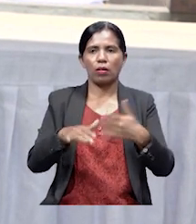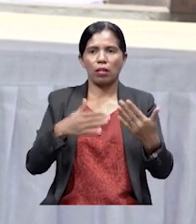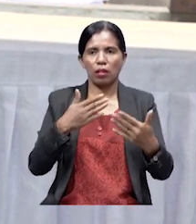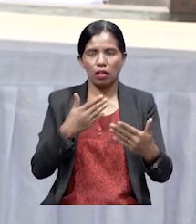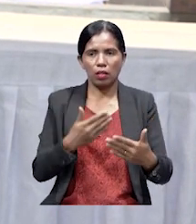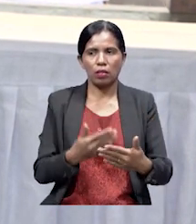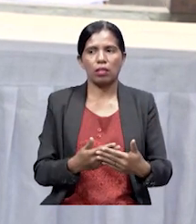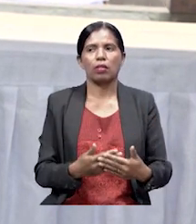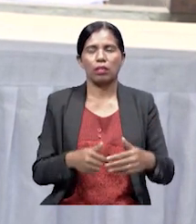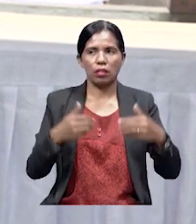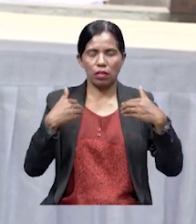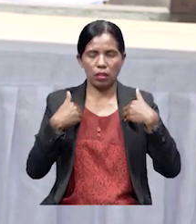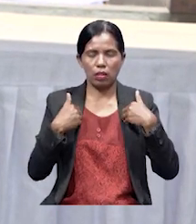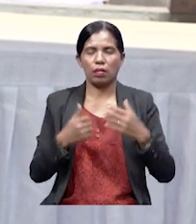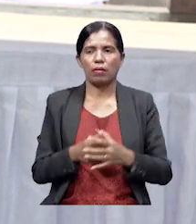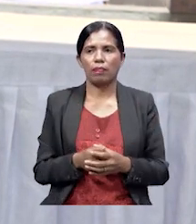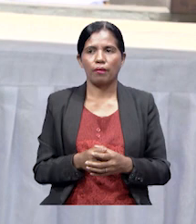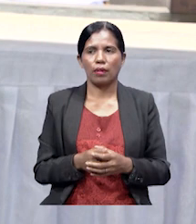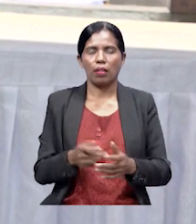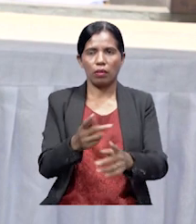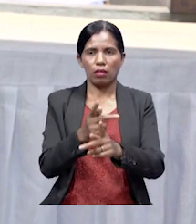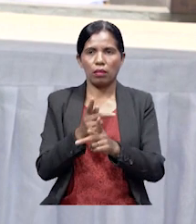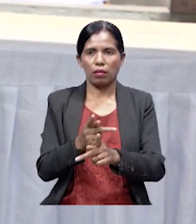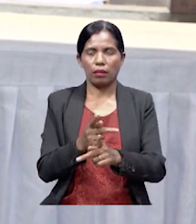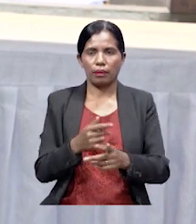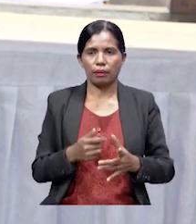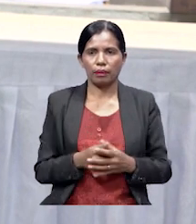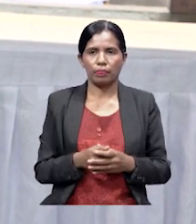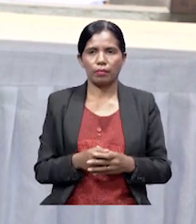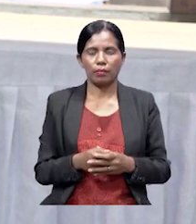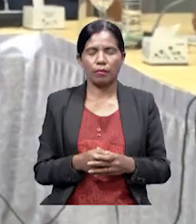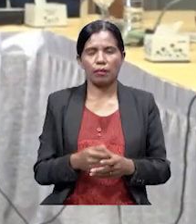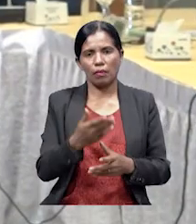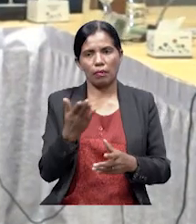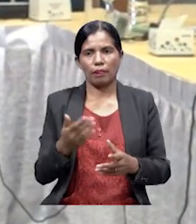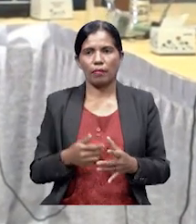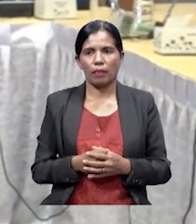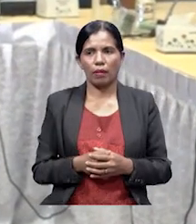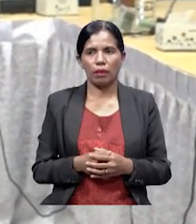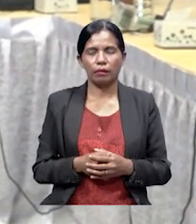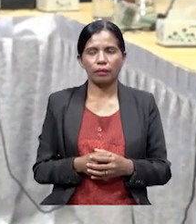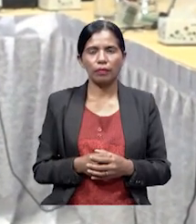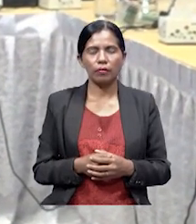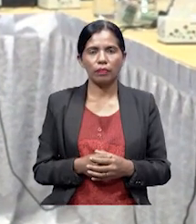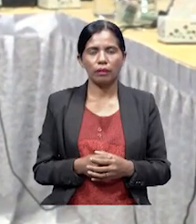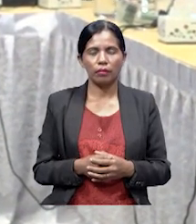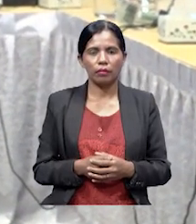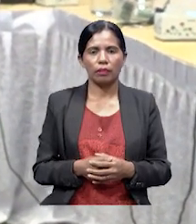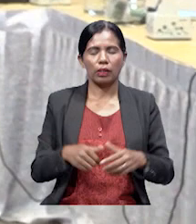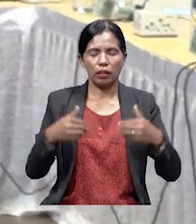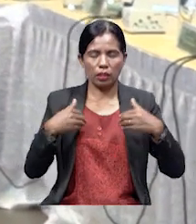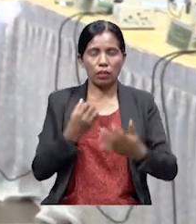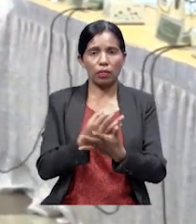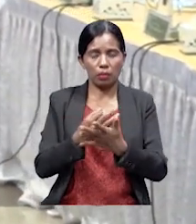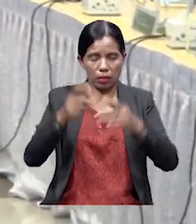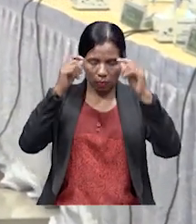povenia resistensia atau segura autosuficiensia pesan ini mulai rasis. Receitas domésticas nebe Timor-Leste iha cada